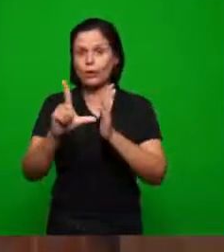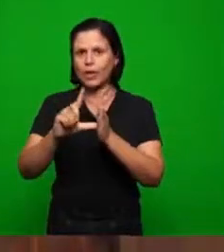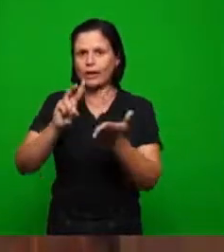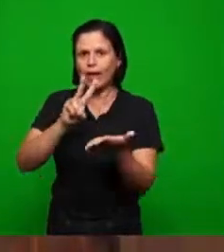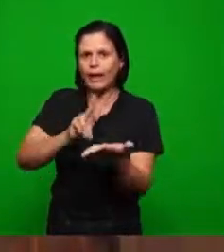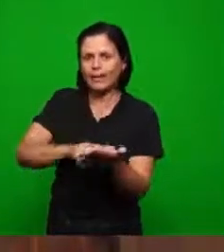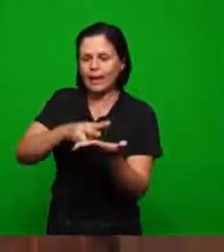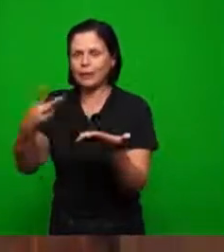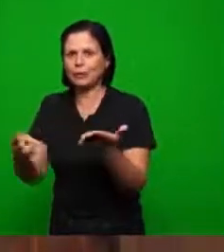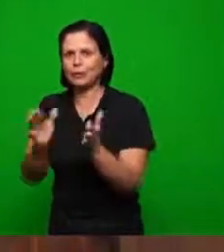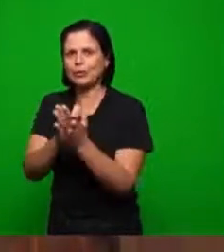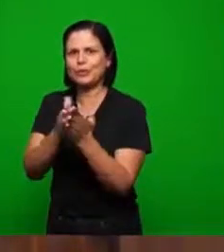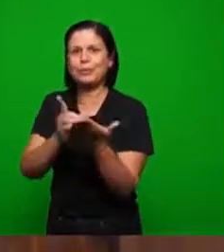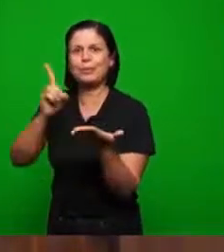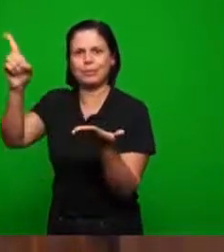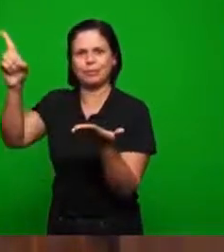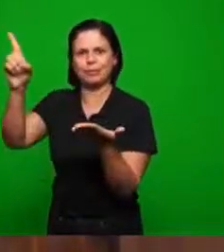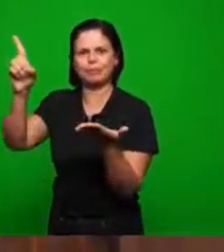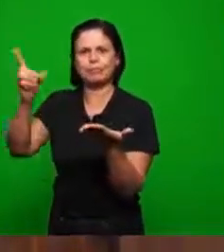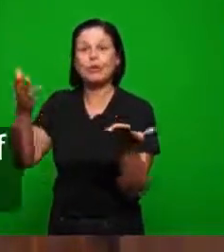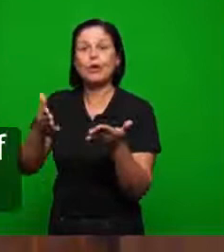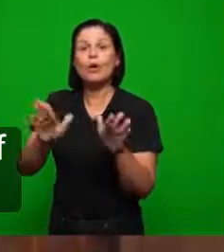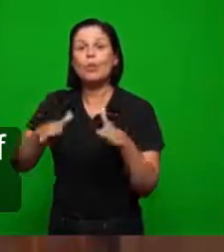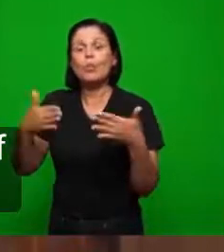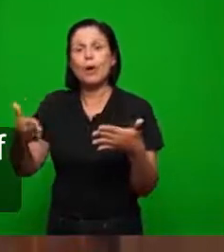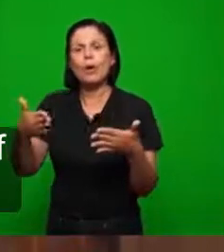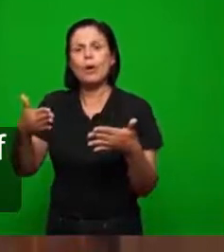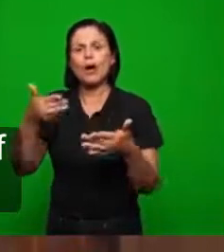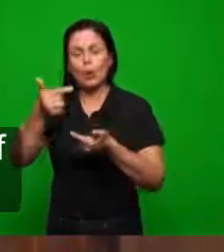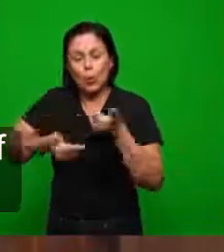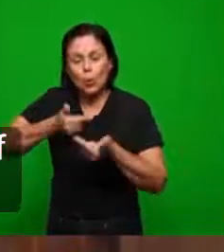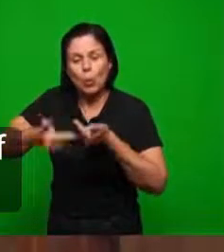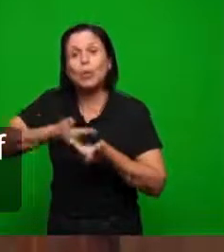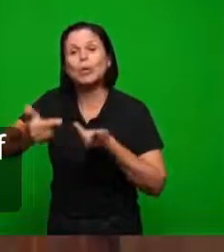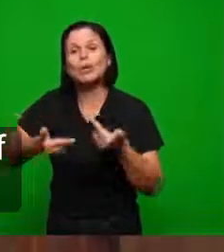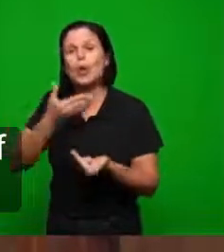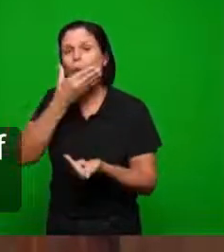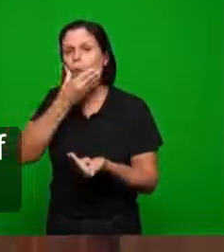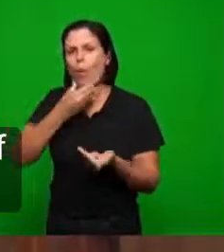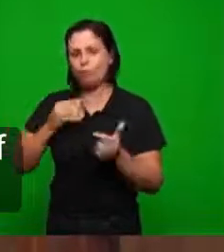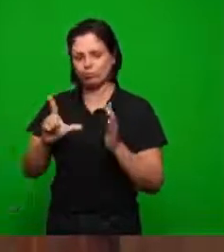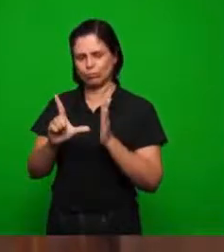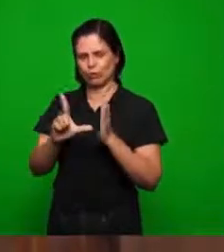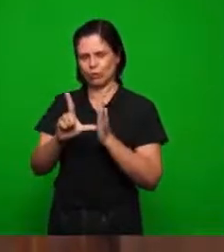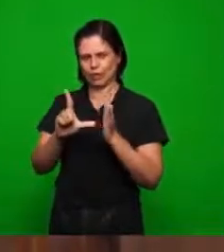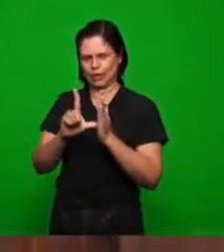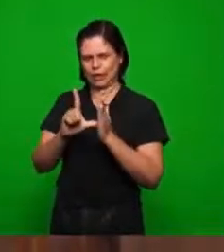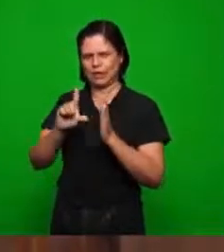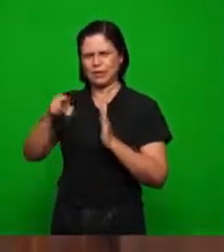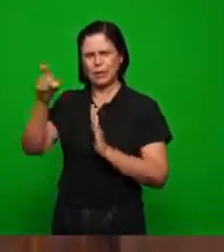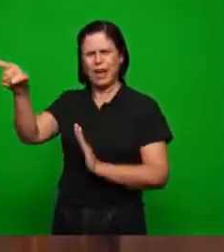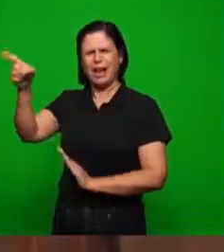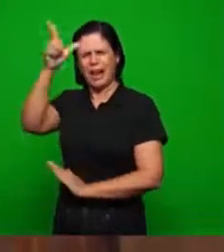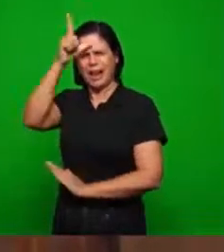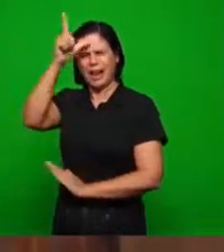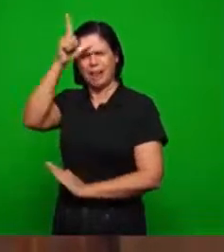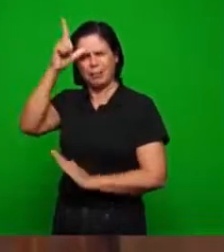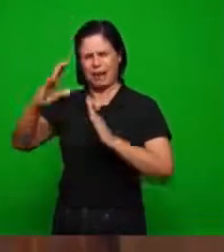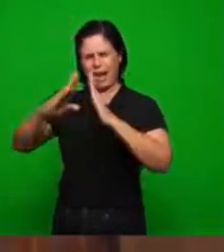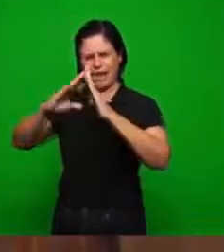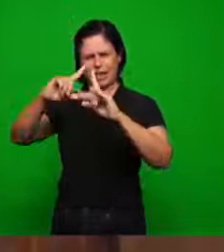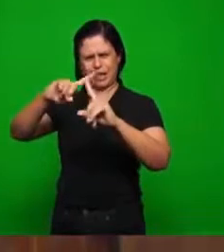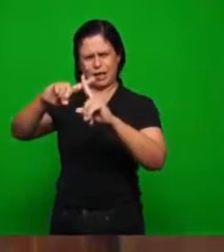e agora a grande luta travada. Publicamente, Lutero expõe na porta da sua igreja lá em